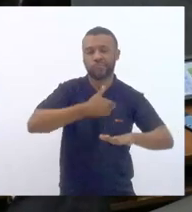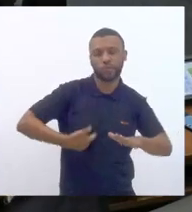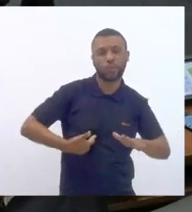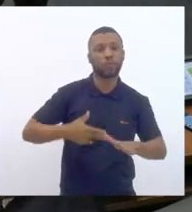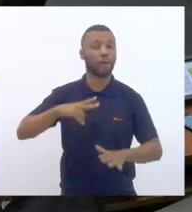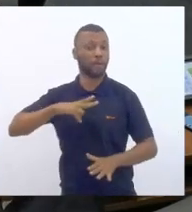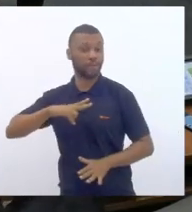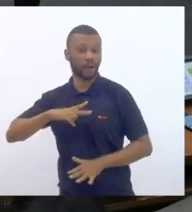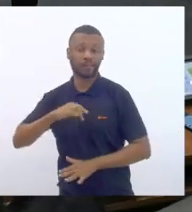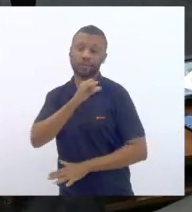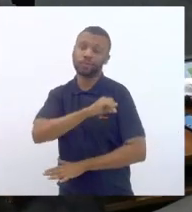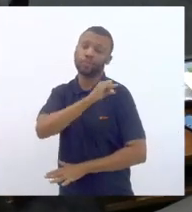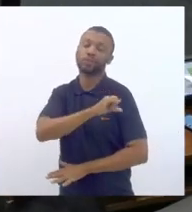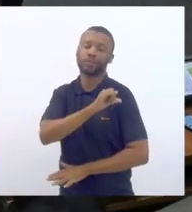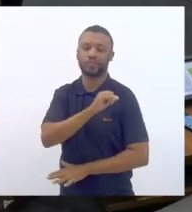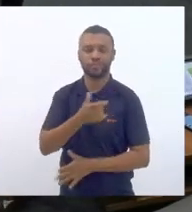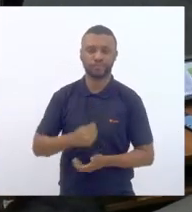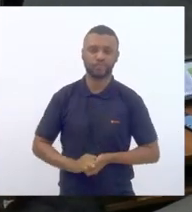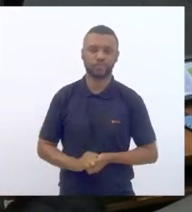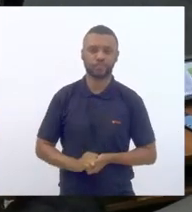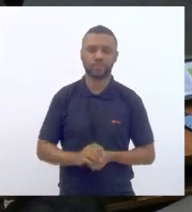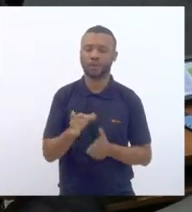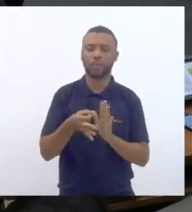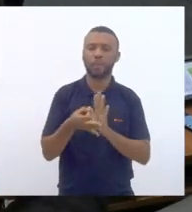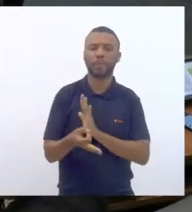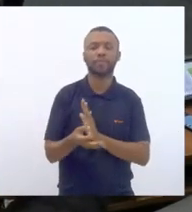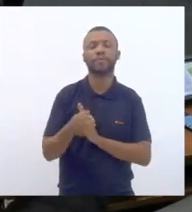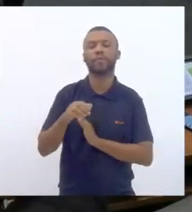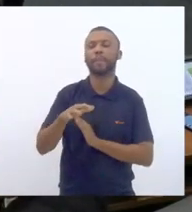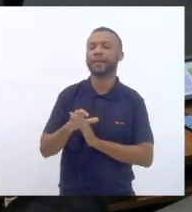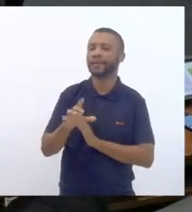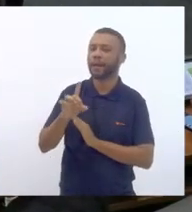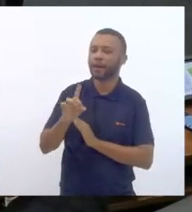Janeiro. Pendendo de parecer, como é o parecer, deputado Marcelo